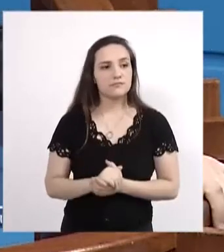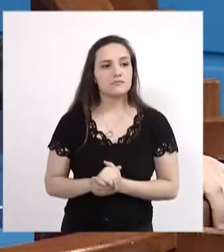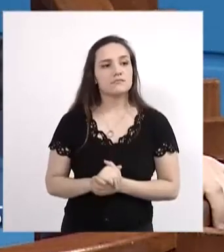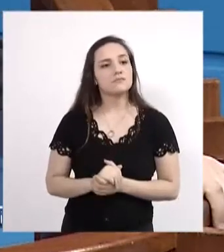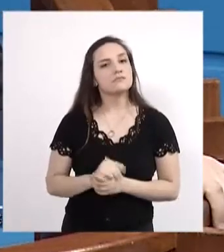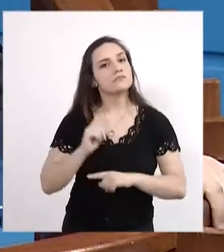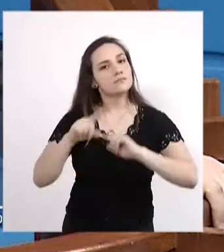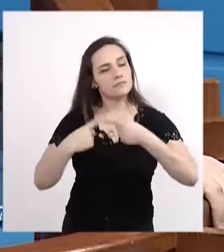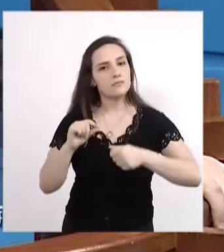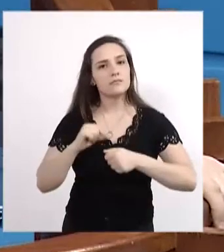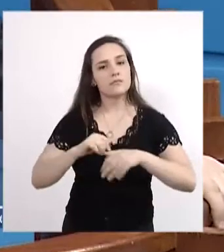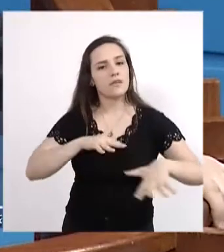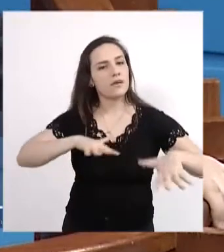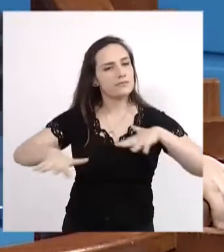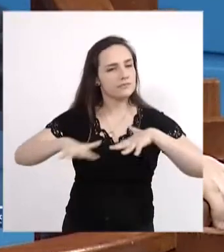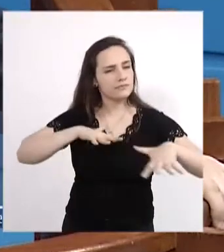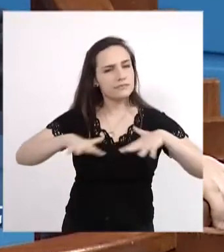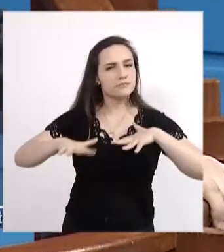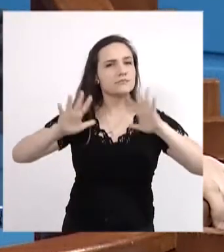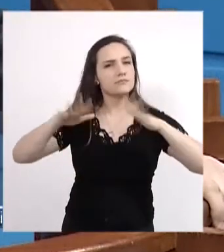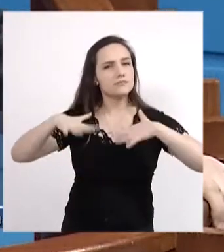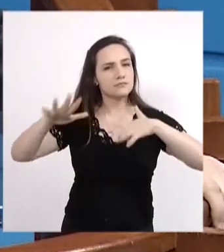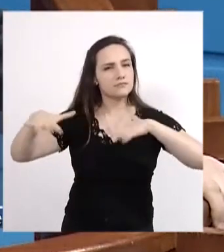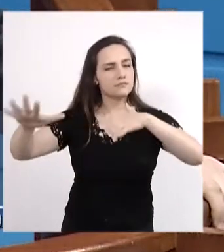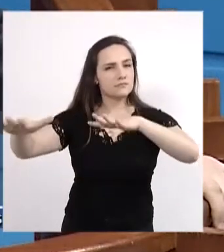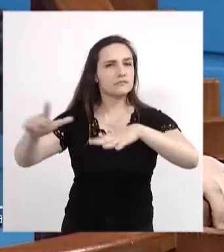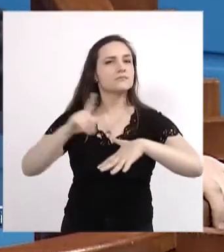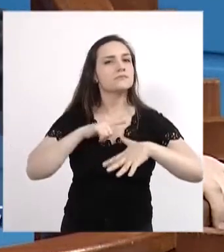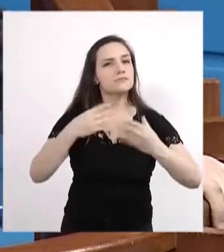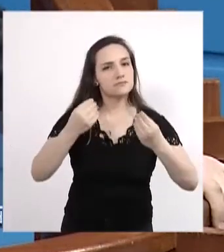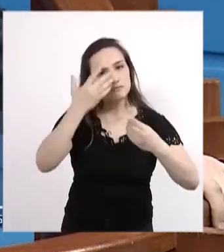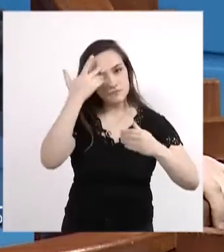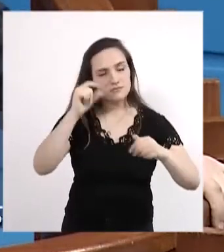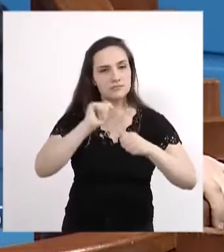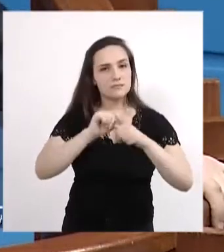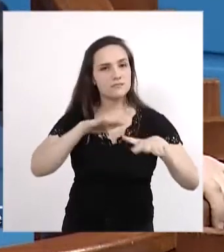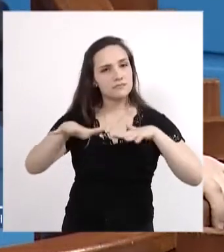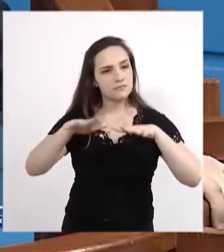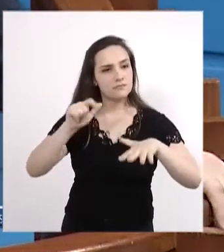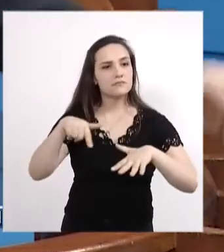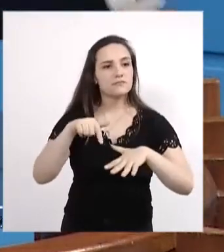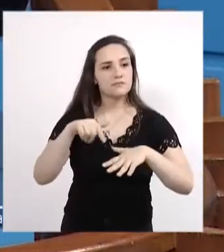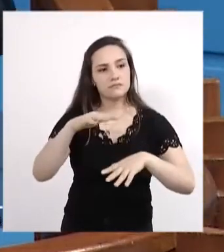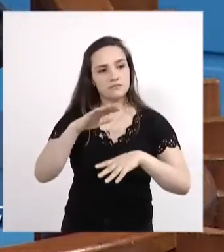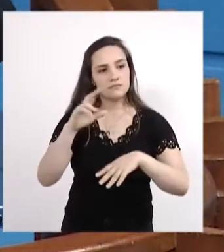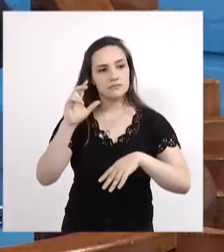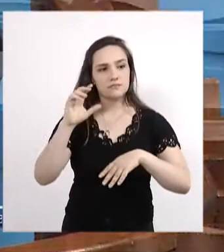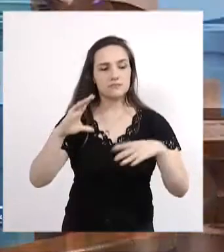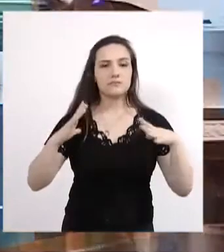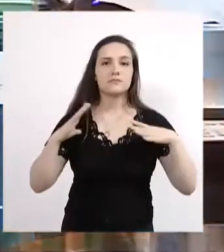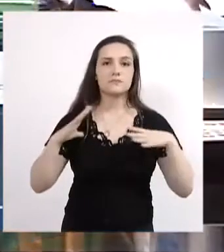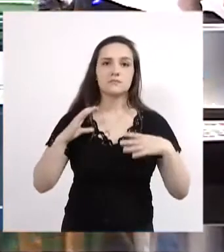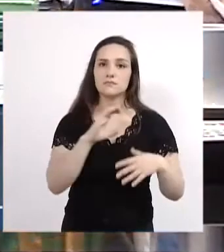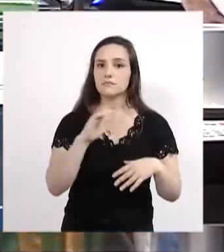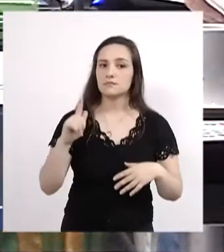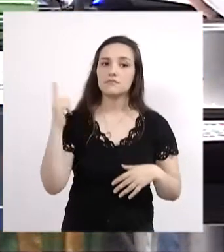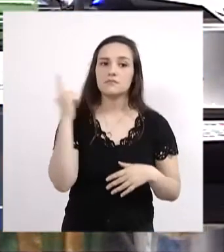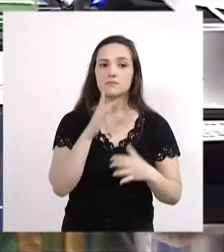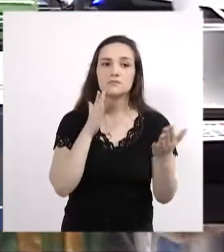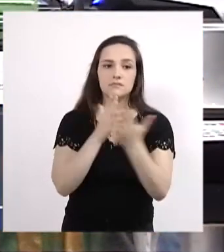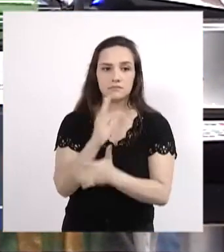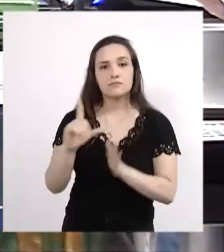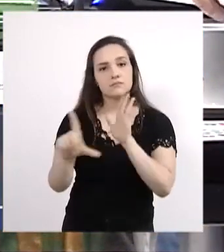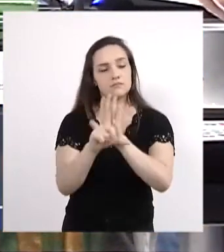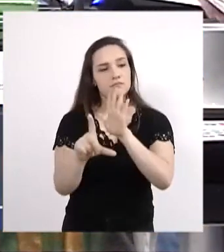grandes manifestações de rua aqui, teve grandes passeatas aqui no centro de Campo Grande, para aprovar essa lei